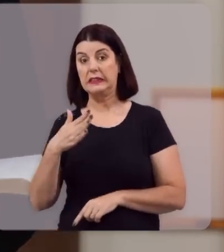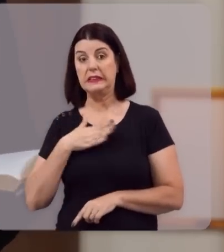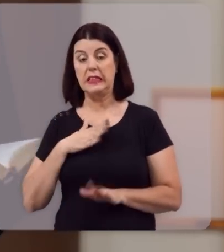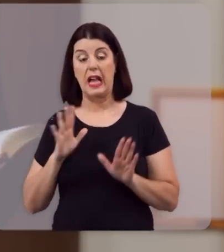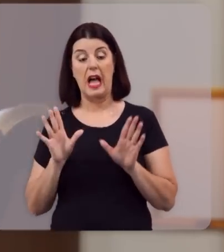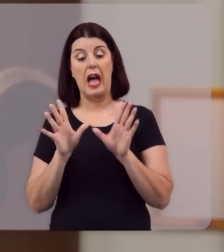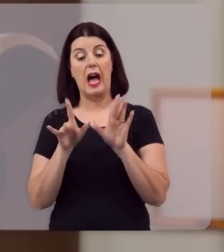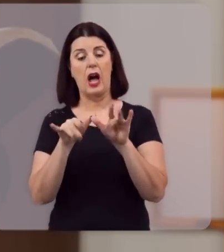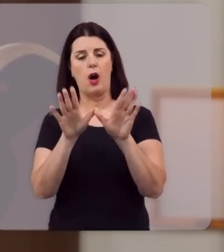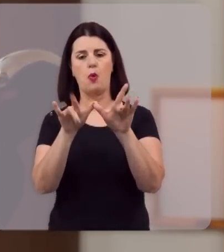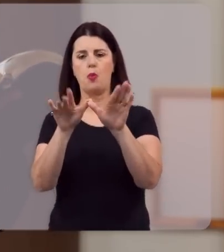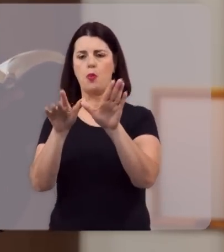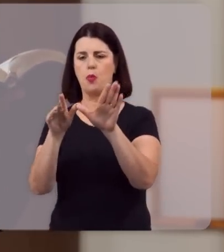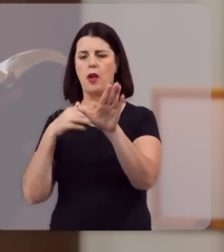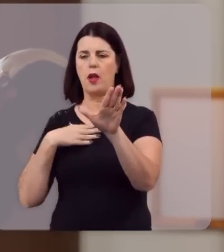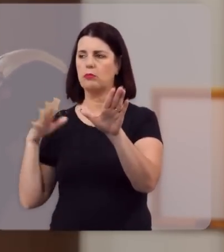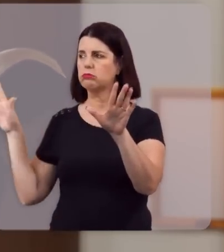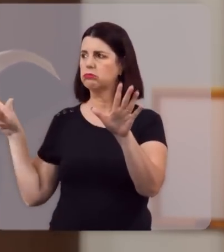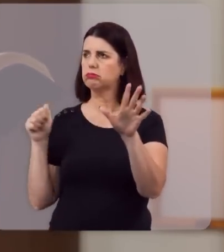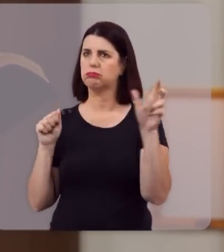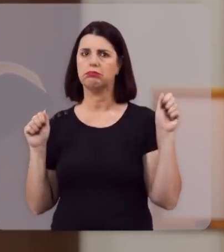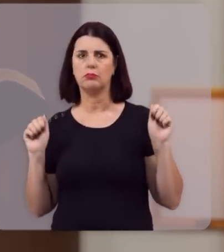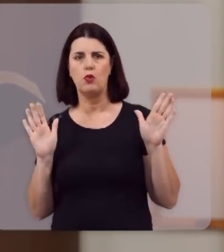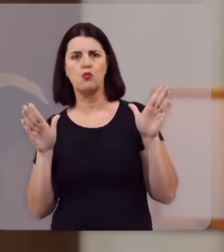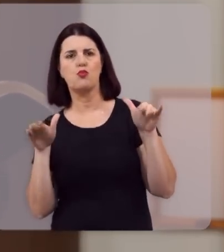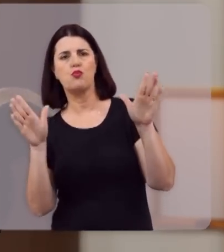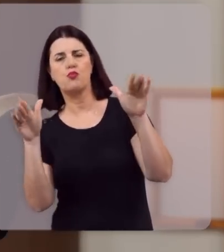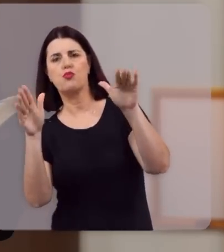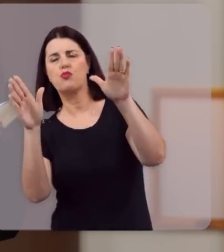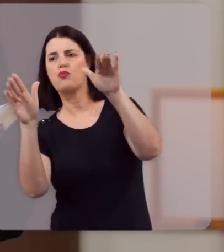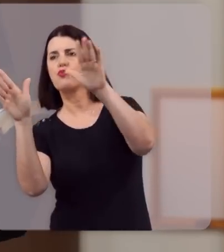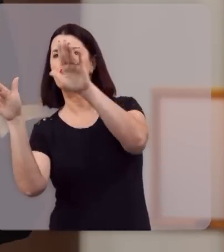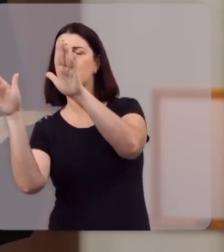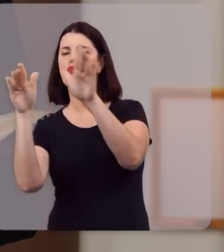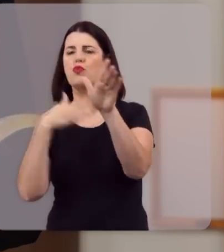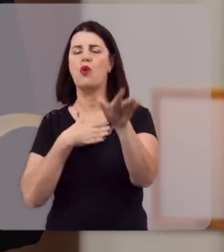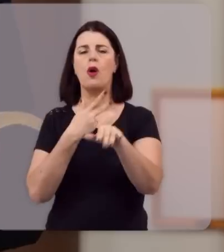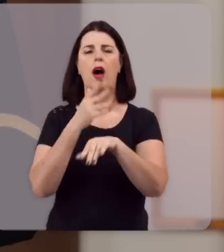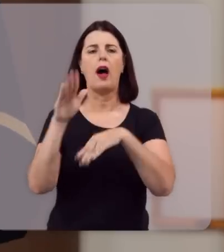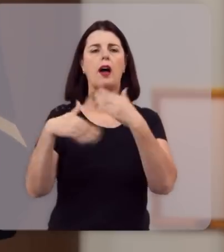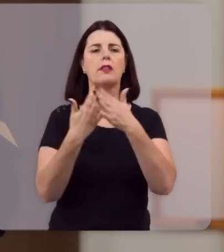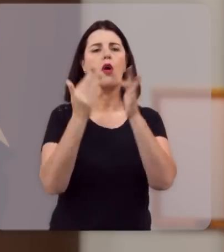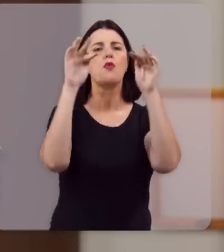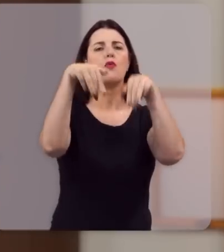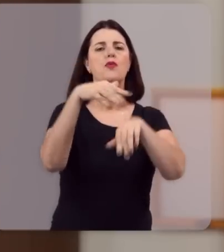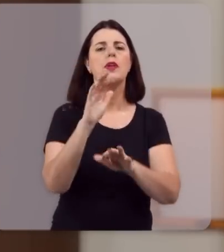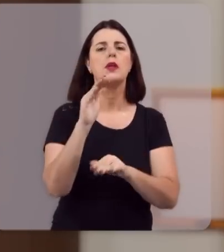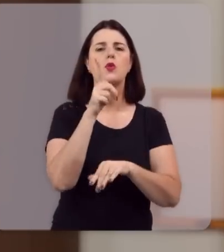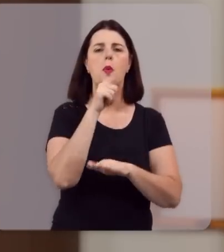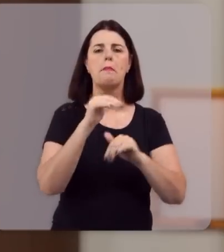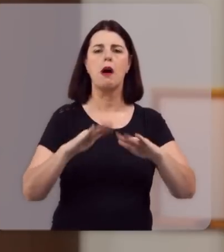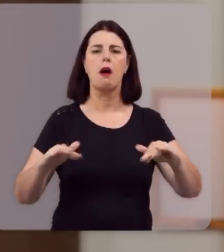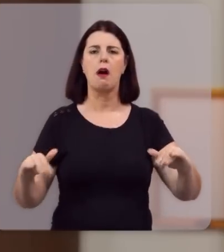assim se toma as asas da Alvorada e me detenho nos Confins dos Mares